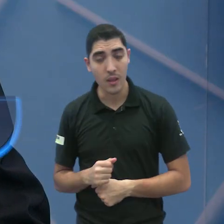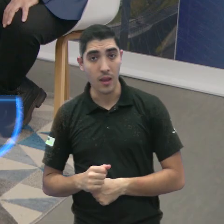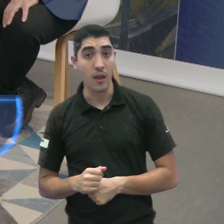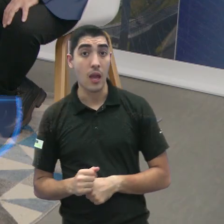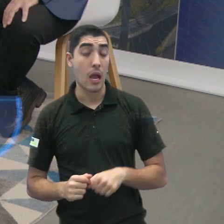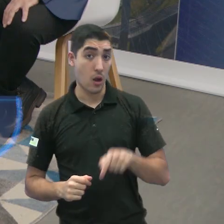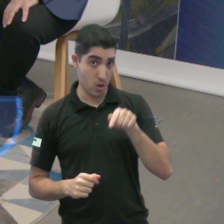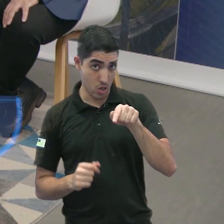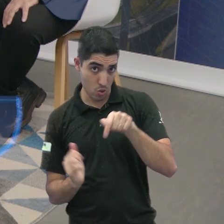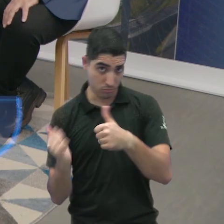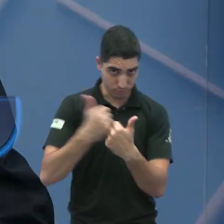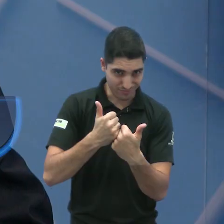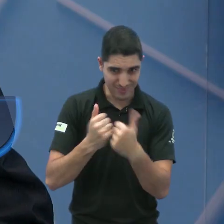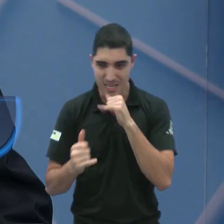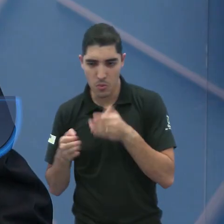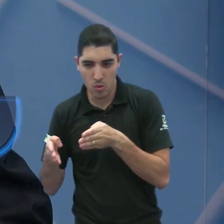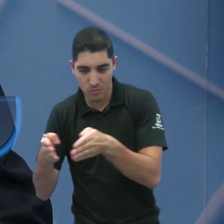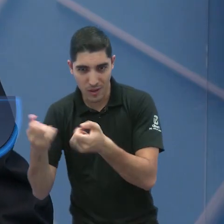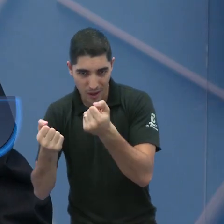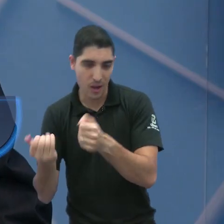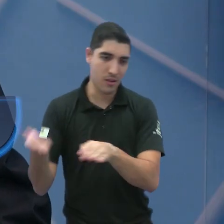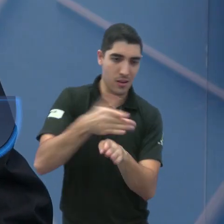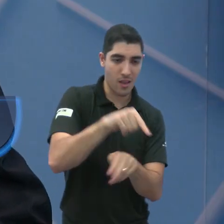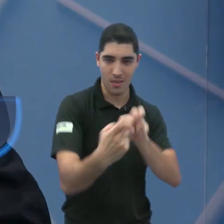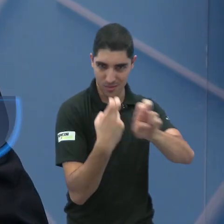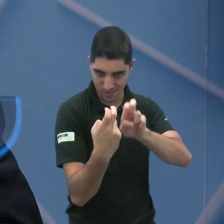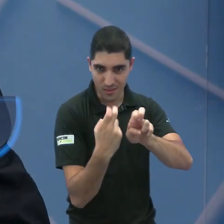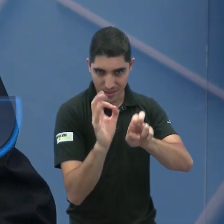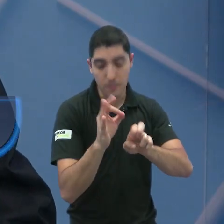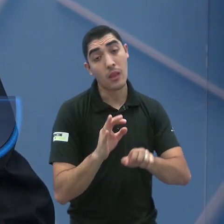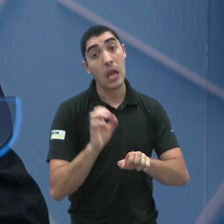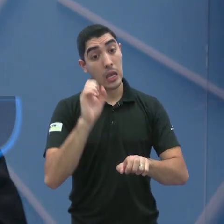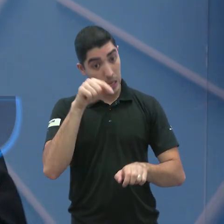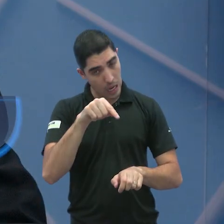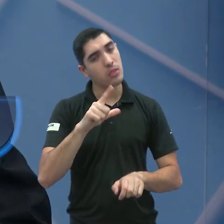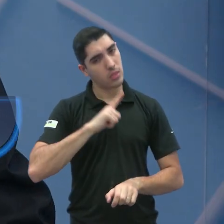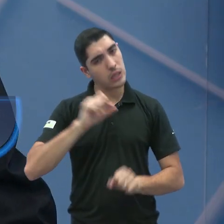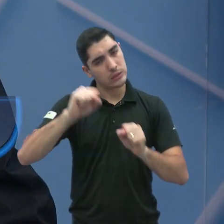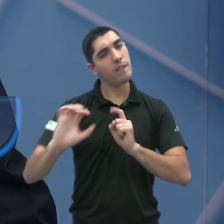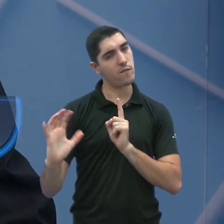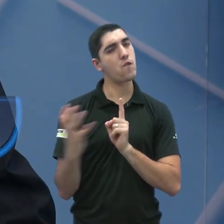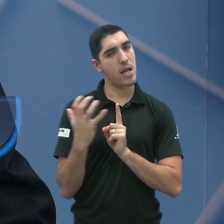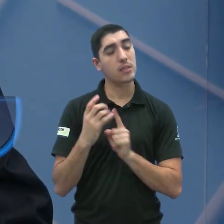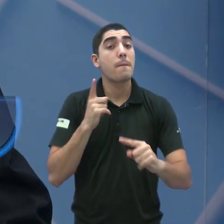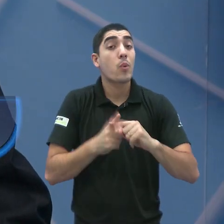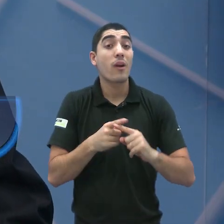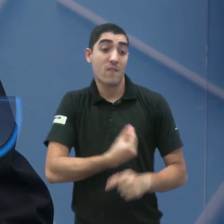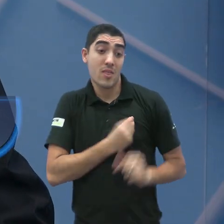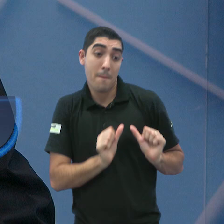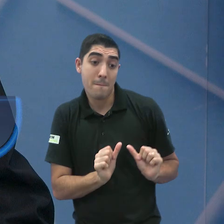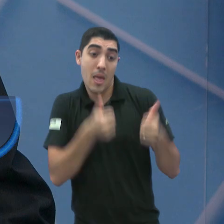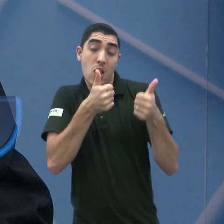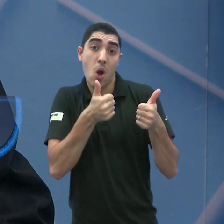Exato. Influencia no sentido, se tivesse um maior desenvolvimento da parte de ferrovias, como o Dino falou, acho que influenciaria de